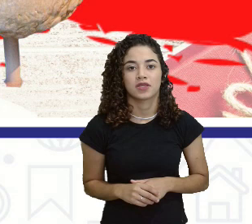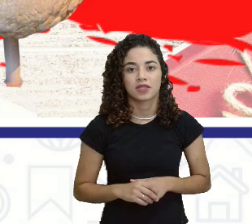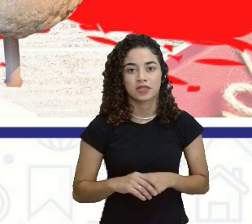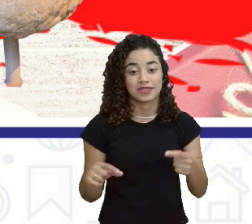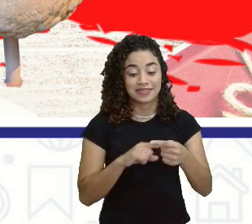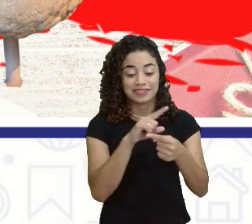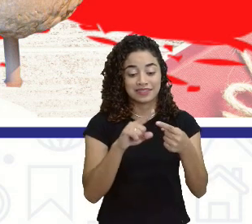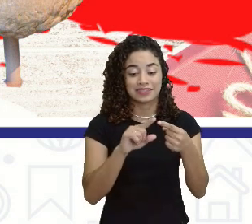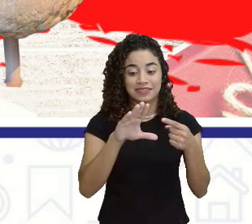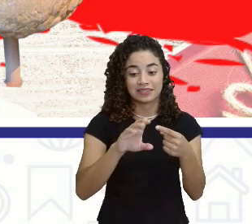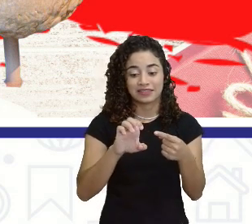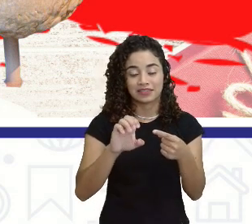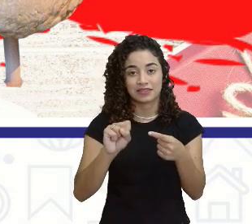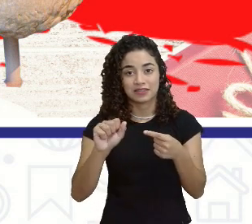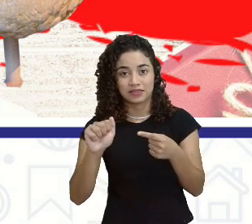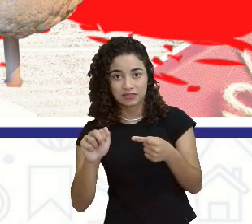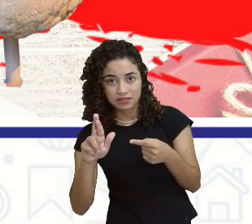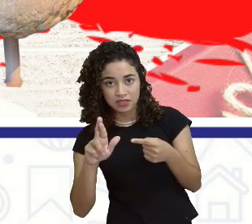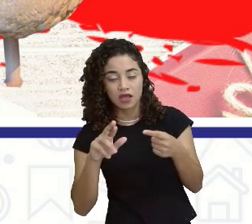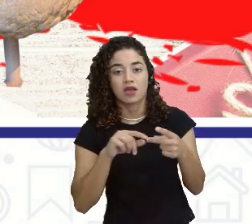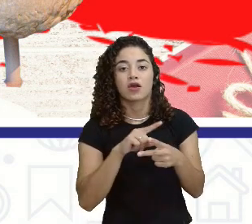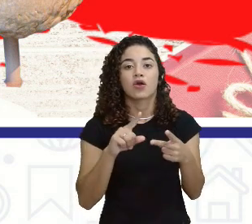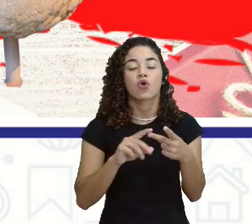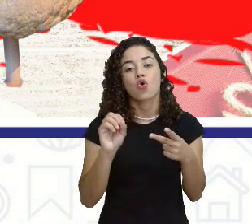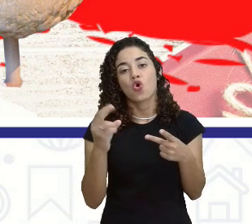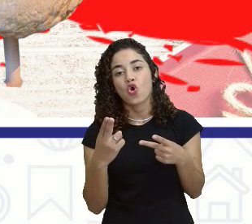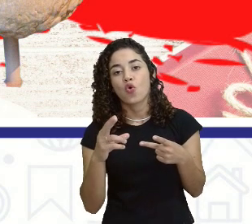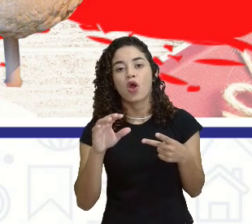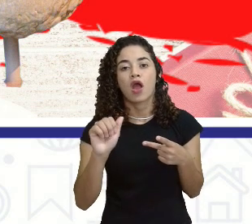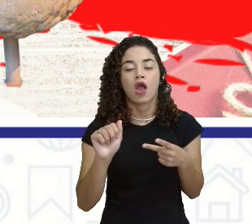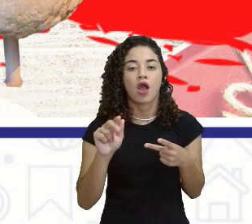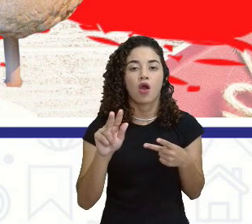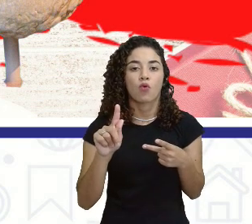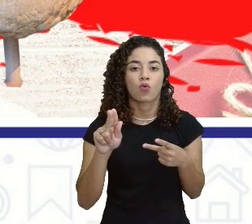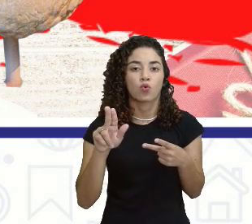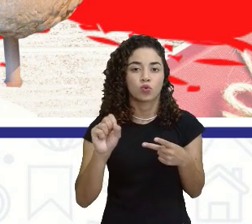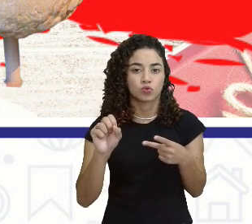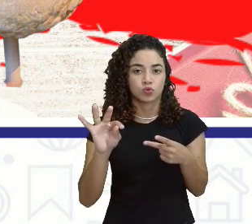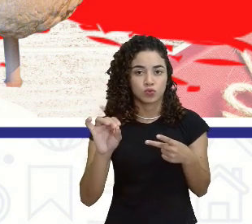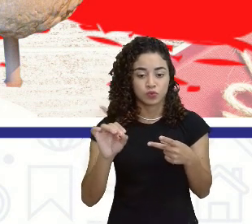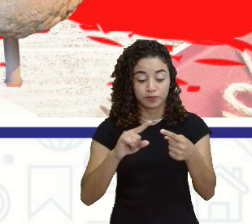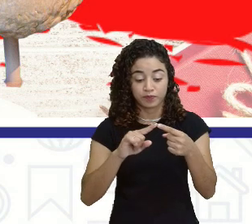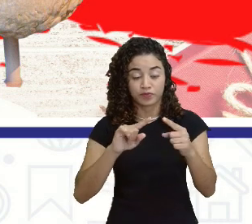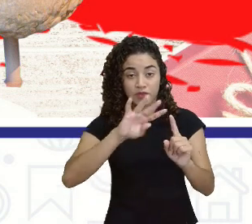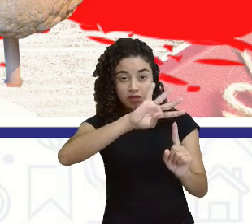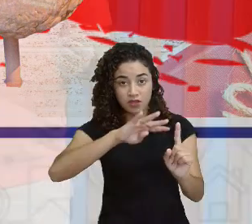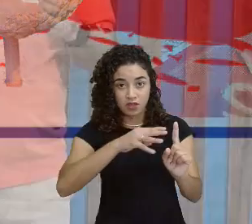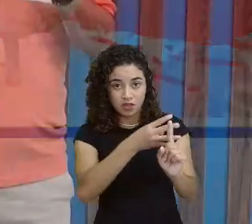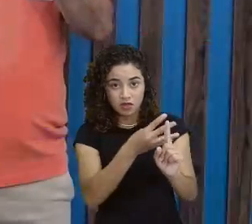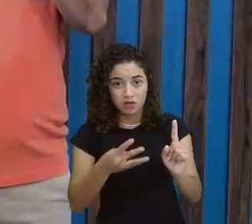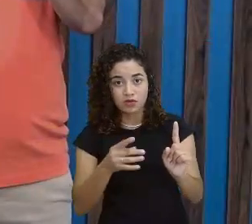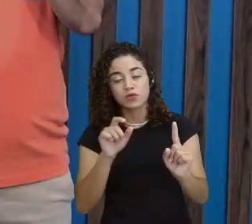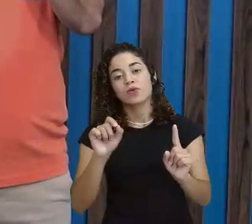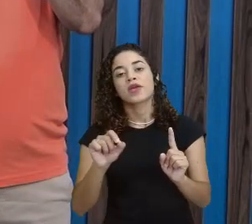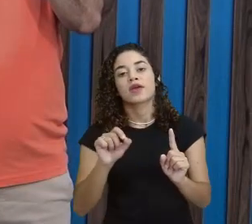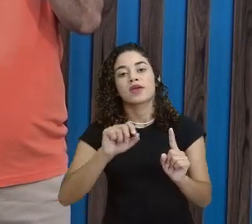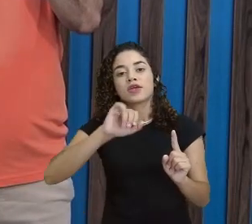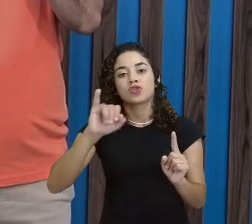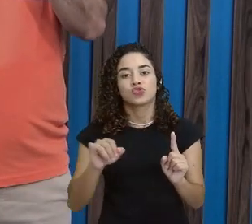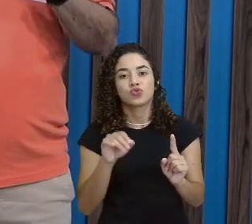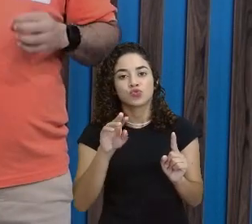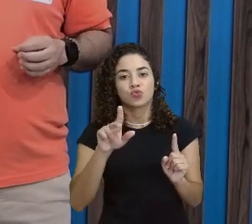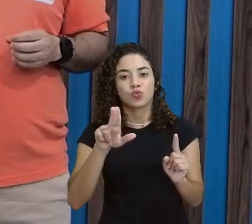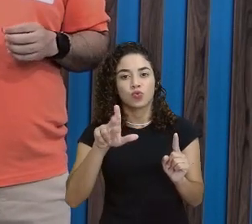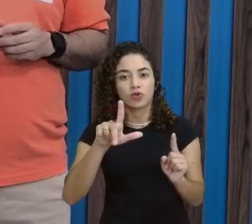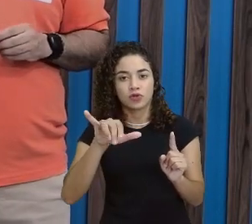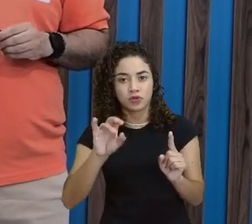César e de Augustus, ou Augusto. César é em homenagem ao general, né, Júlio César, né, que